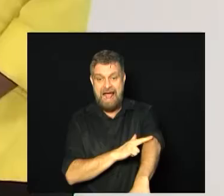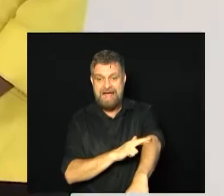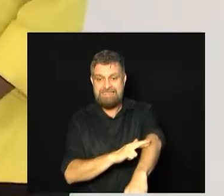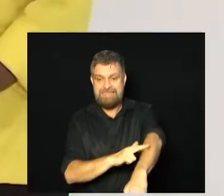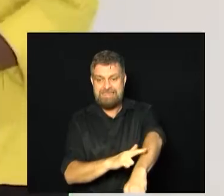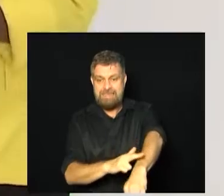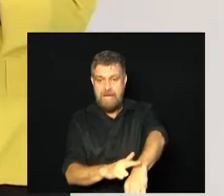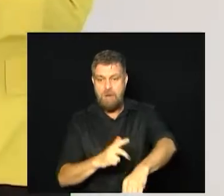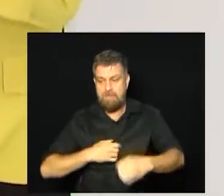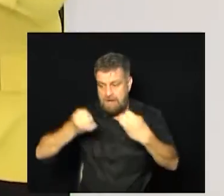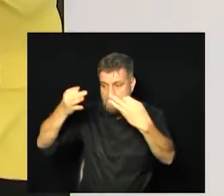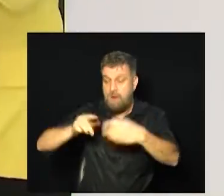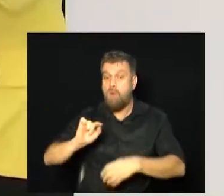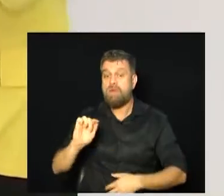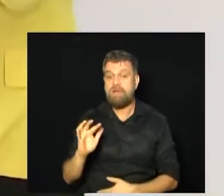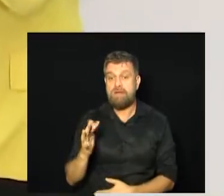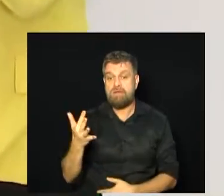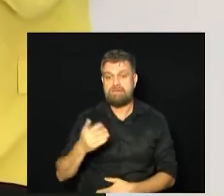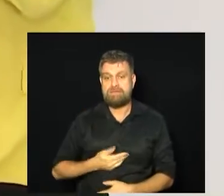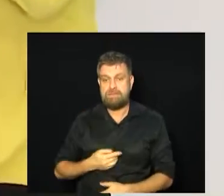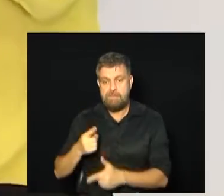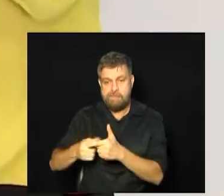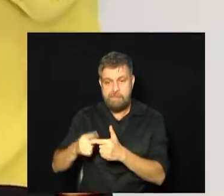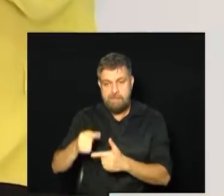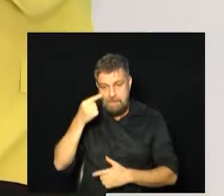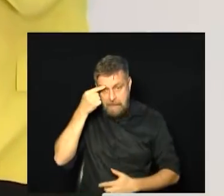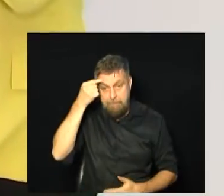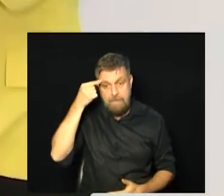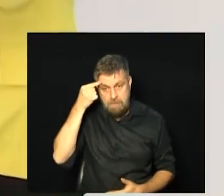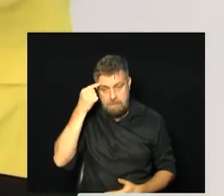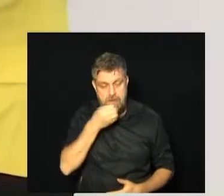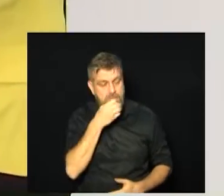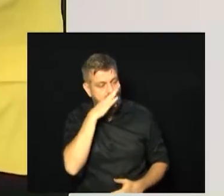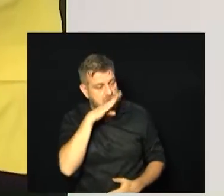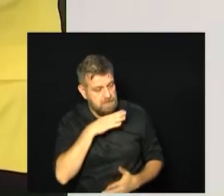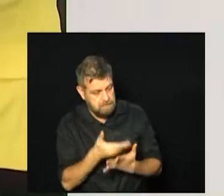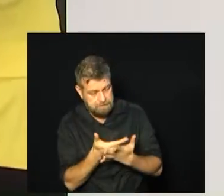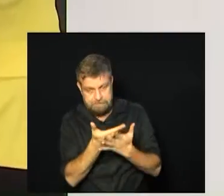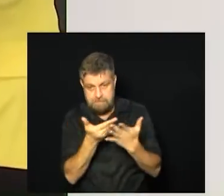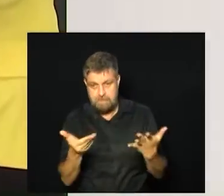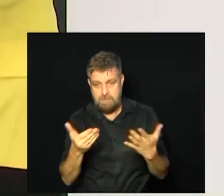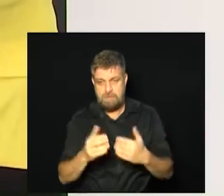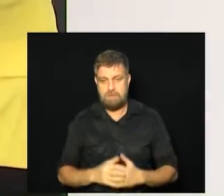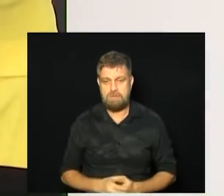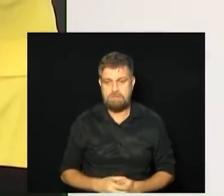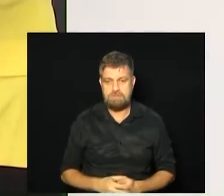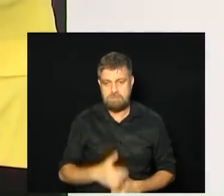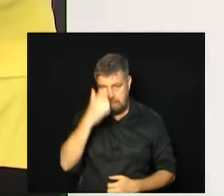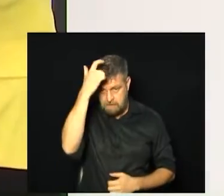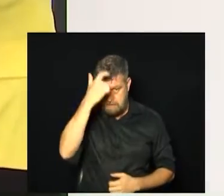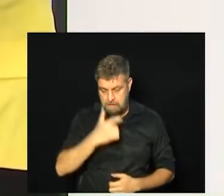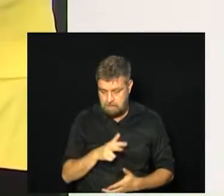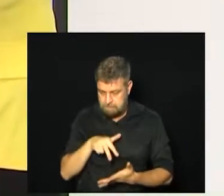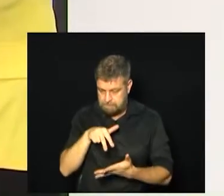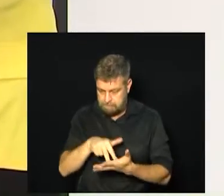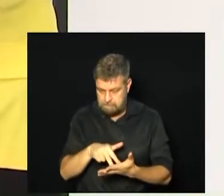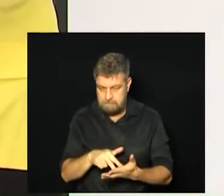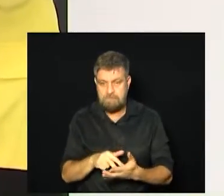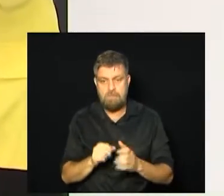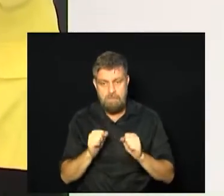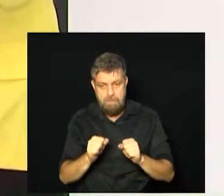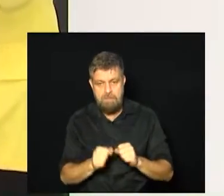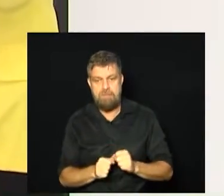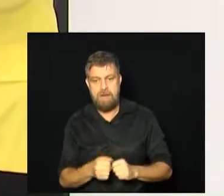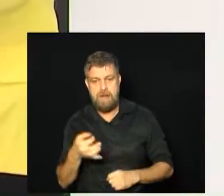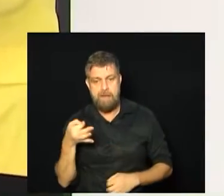dessa situação. Boa tarde para a senhora. Boa tarde, André. Boa tarde a todos. Estou aqui à disposição, né, para falar